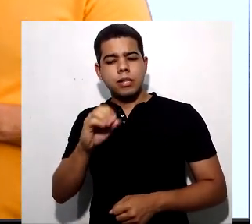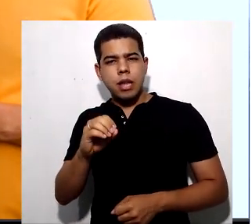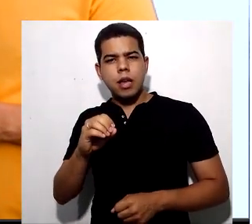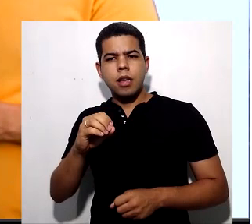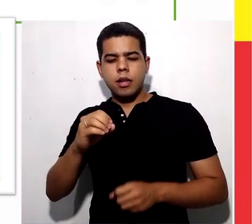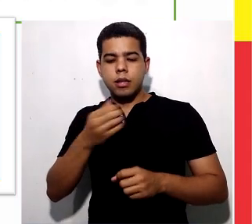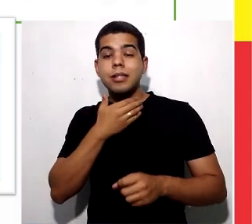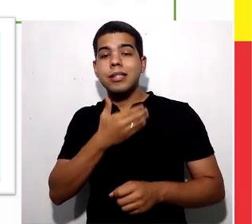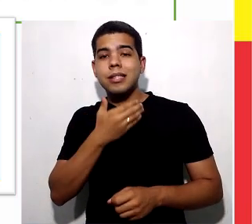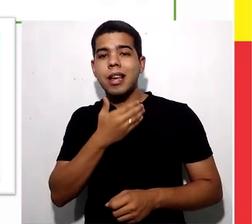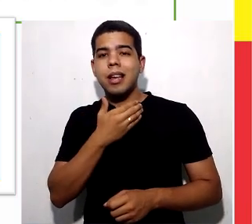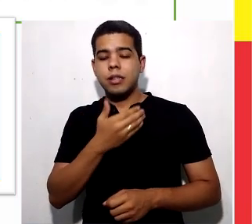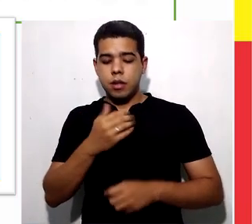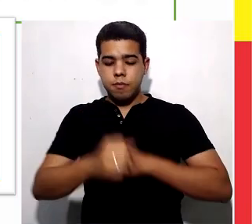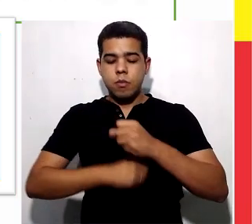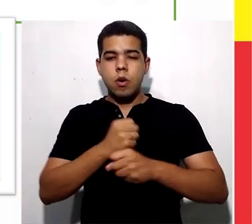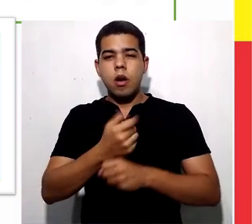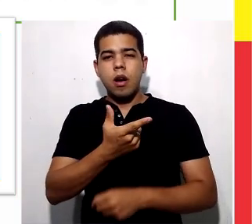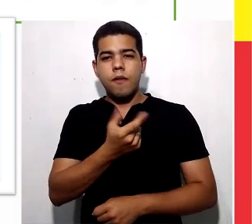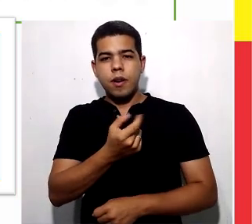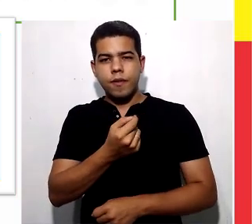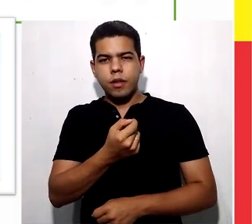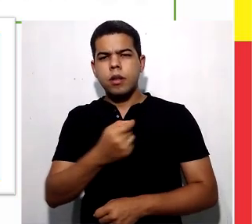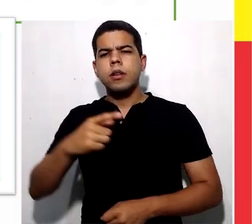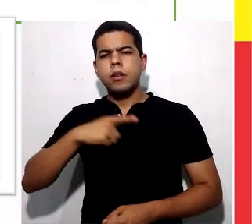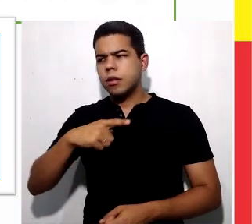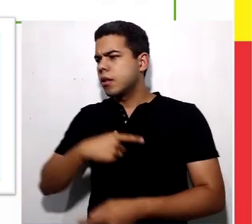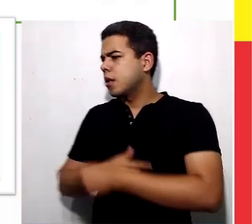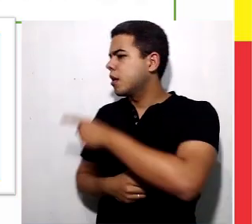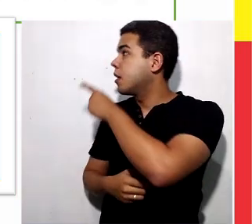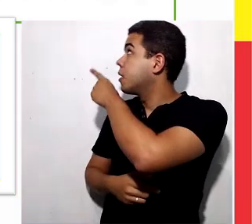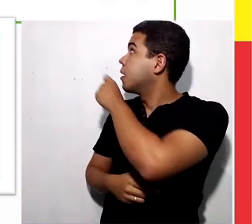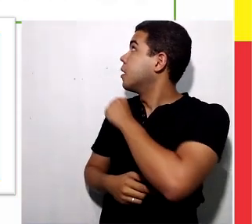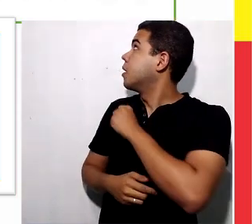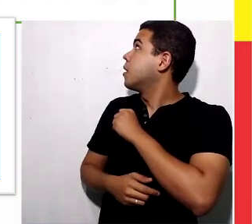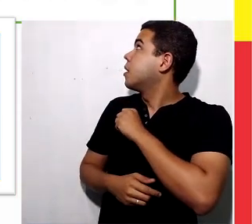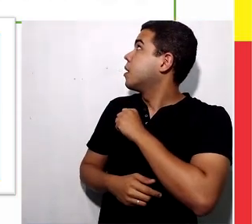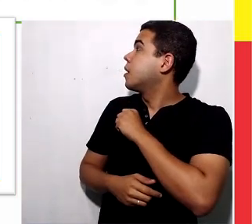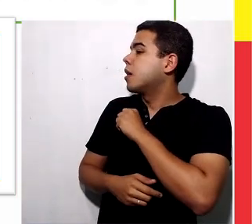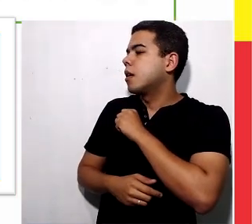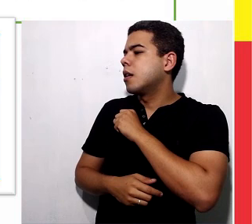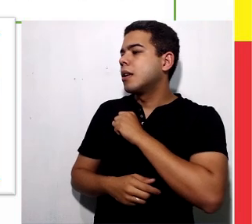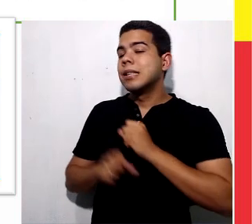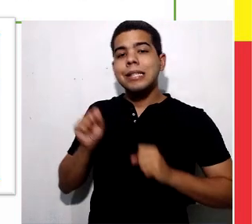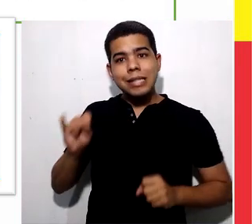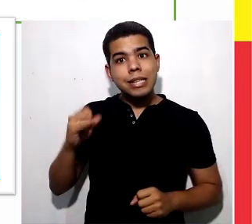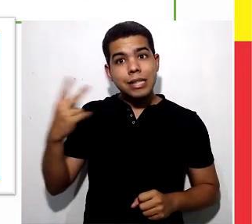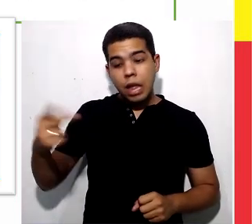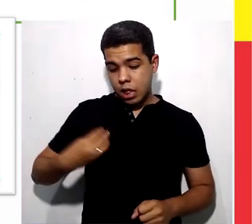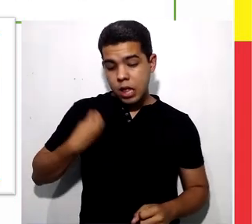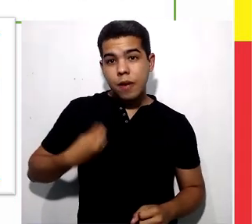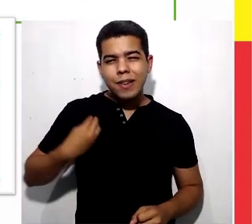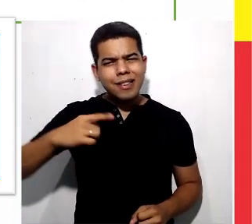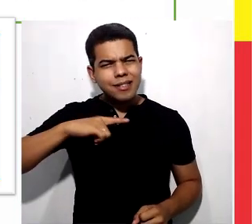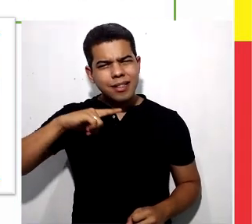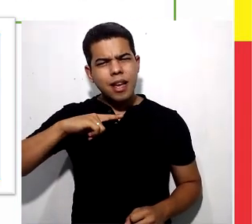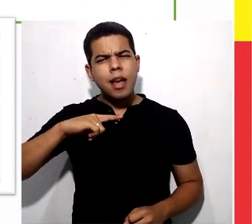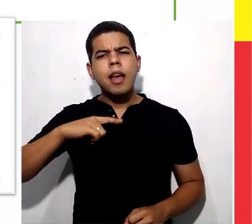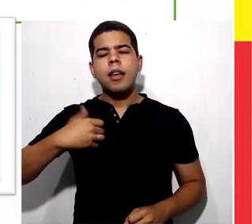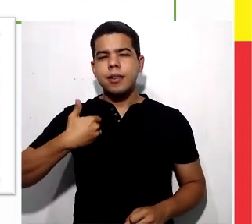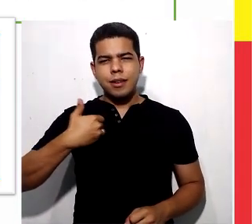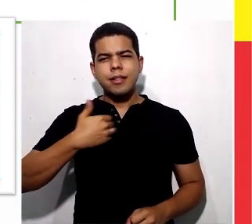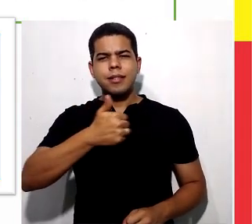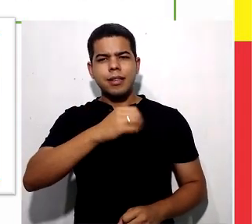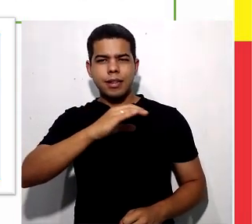nós temos aí na tela representada essa questão de patrona da literatura brasileira, se estivesse viva, completaria 100